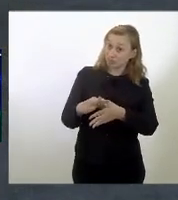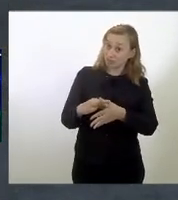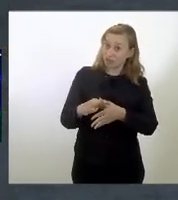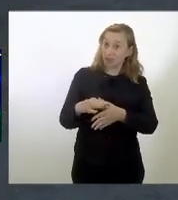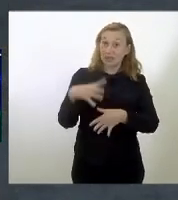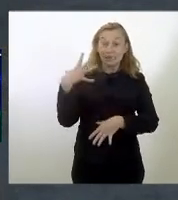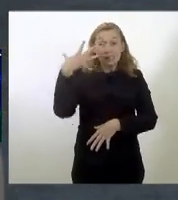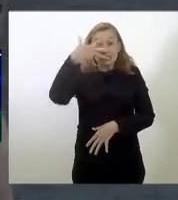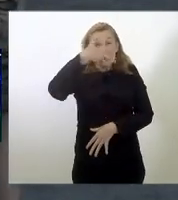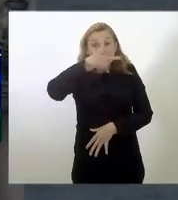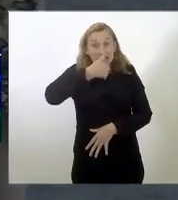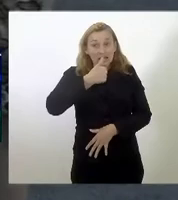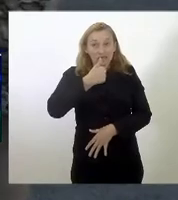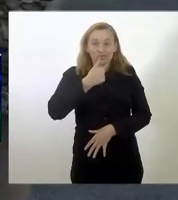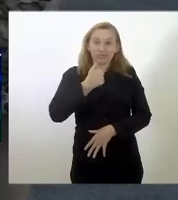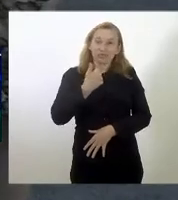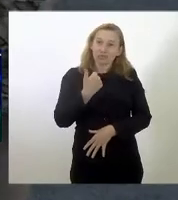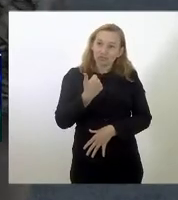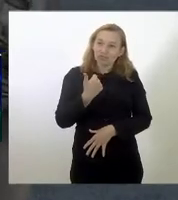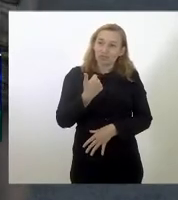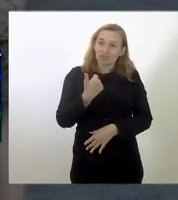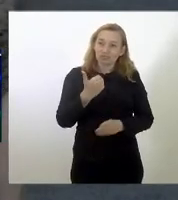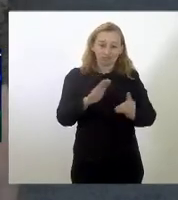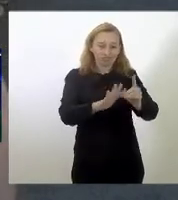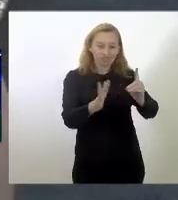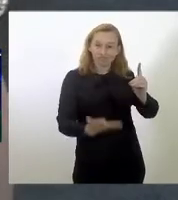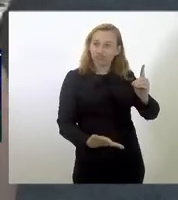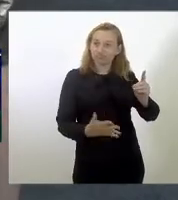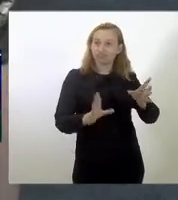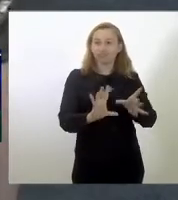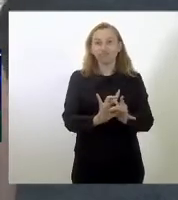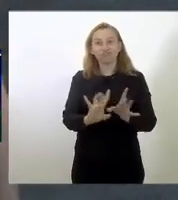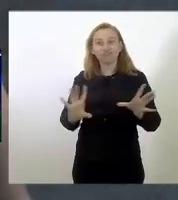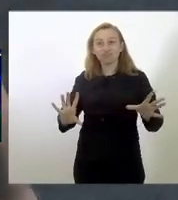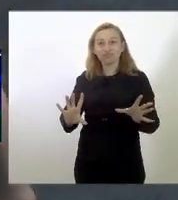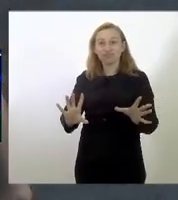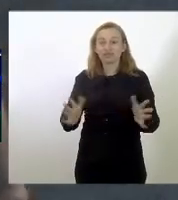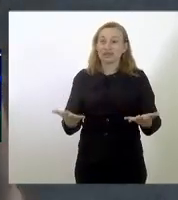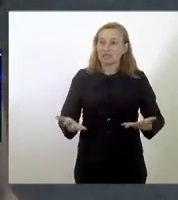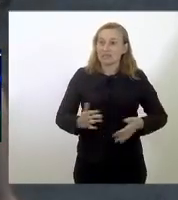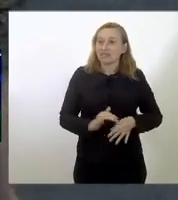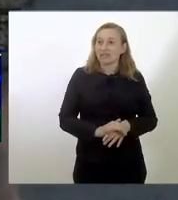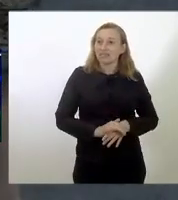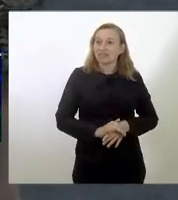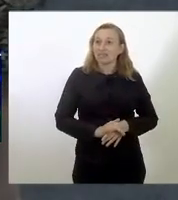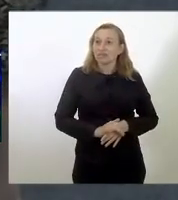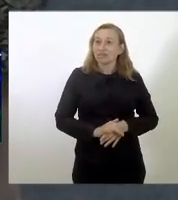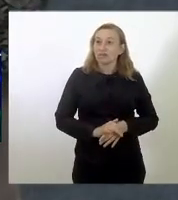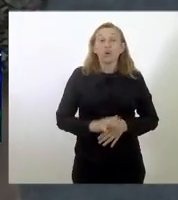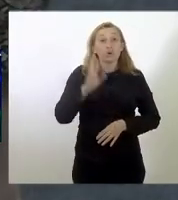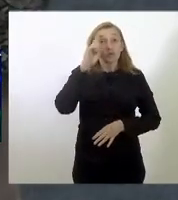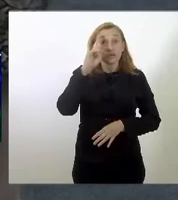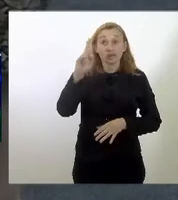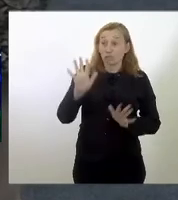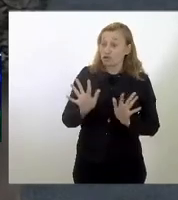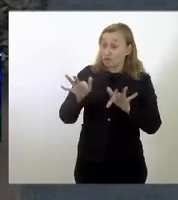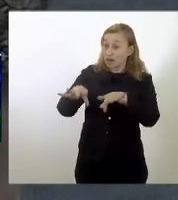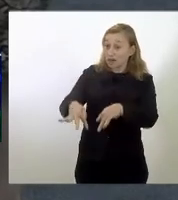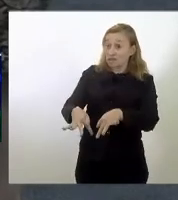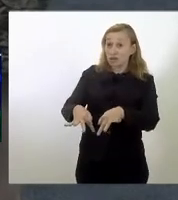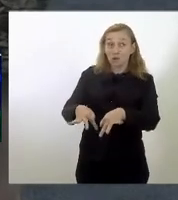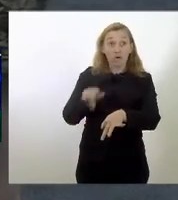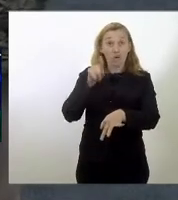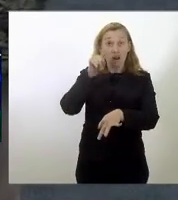belo evento de democracia. De modo que Vossa Excelência encerrou lá no